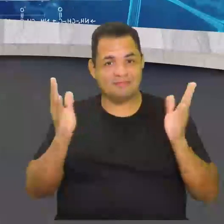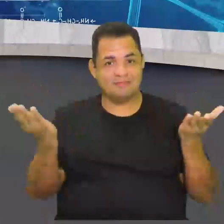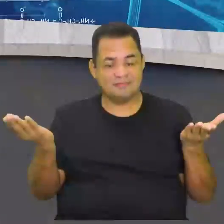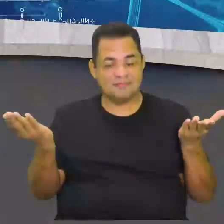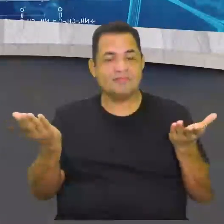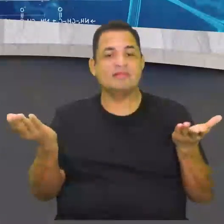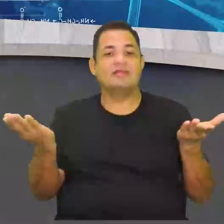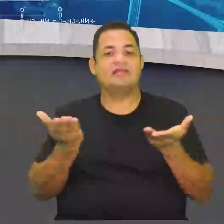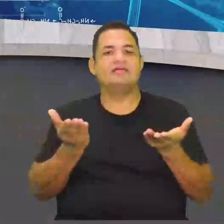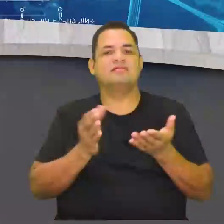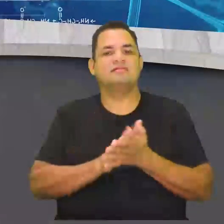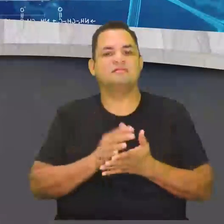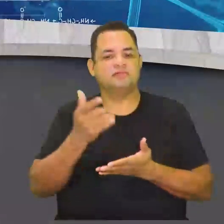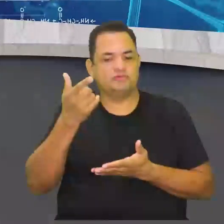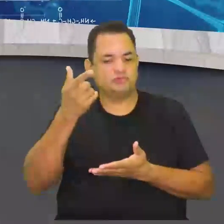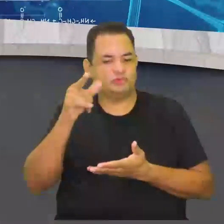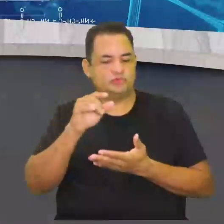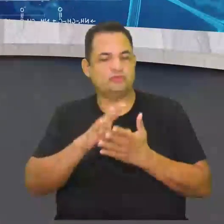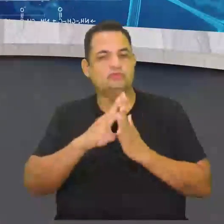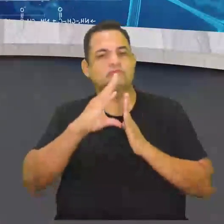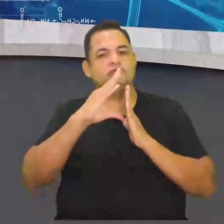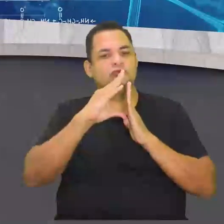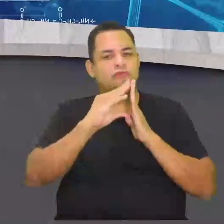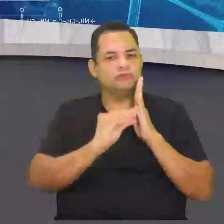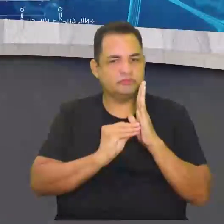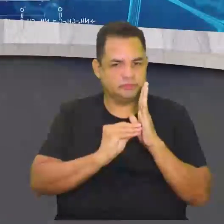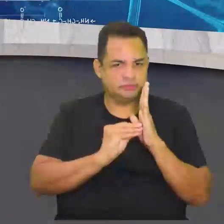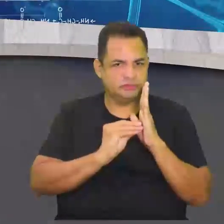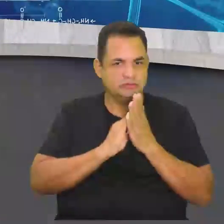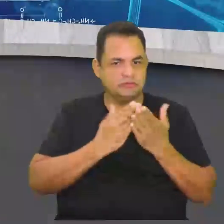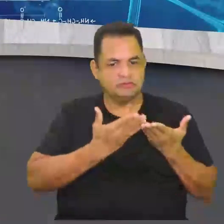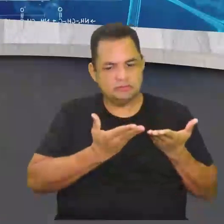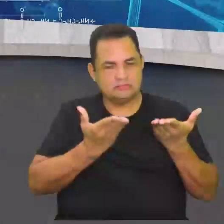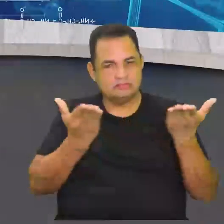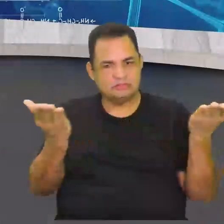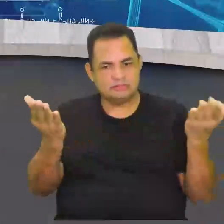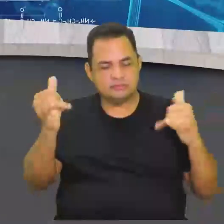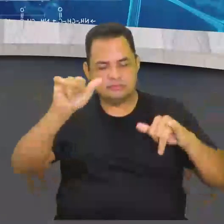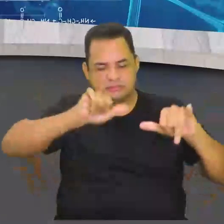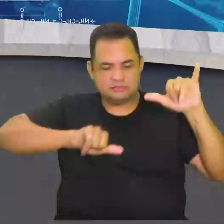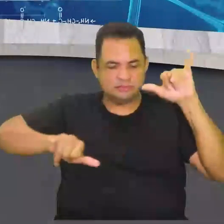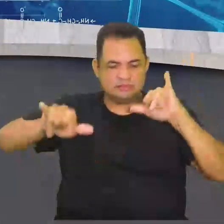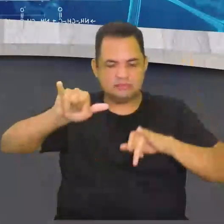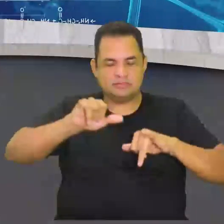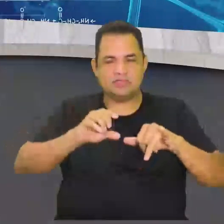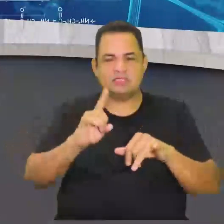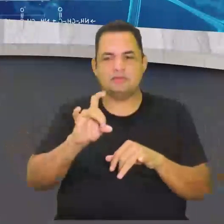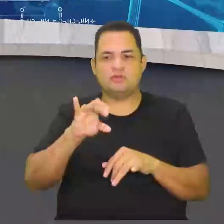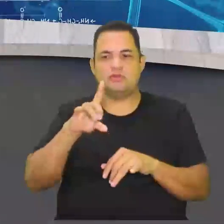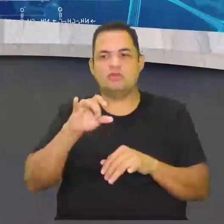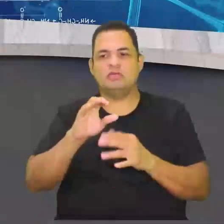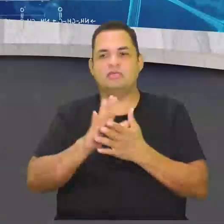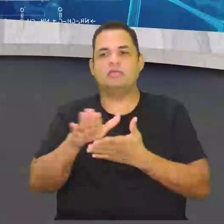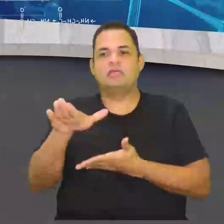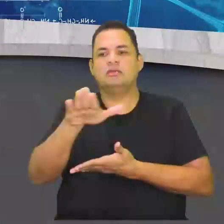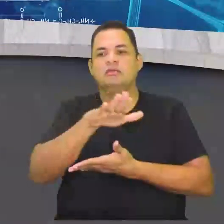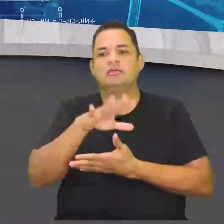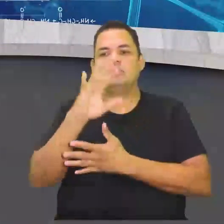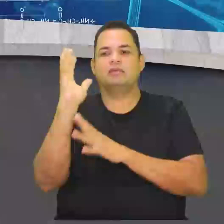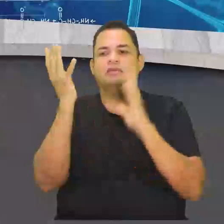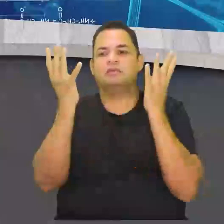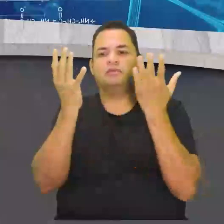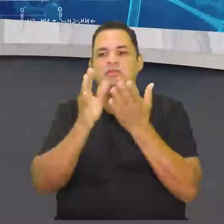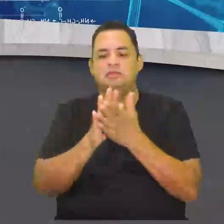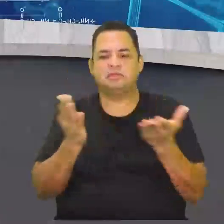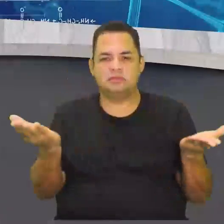Estamos aqui trazendo mais um conteúdo para vocês sobre a química orgânica e o meio ambiente. Eu sei que a gente